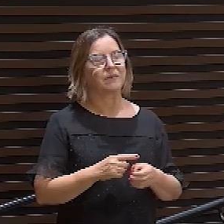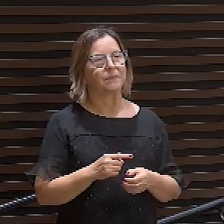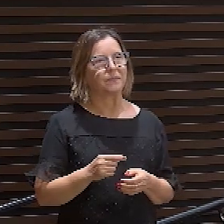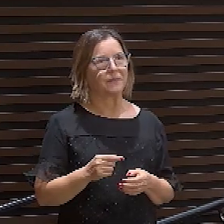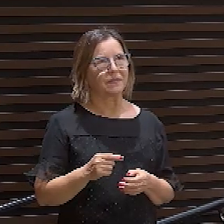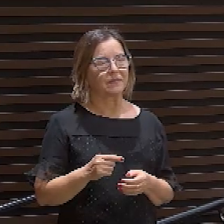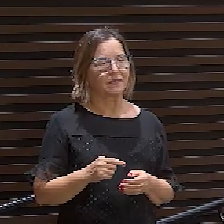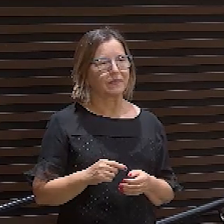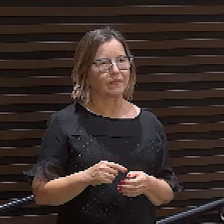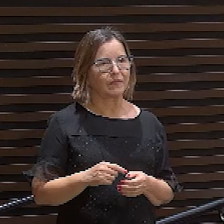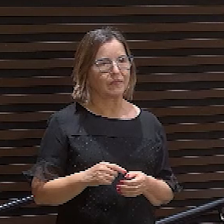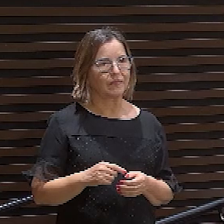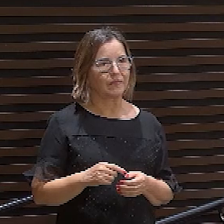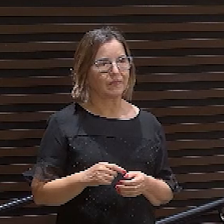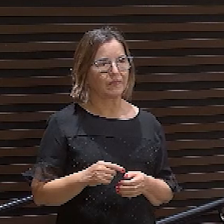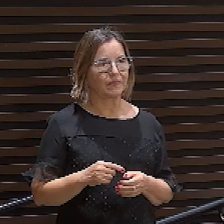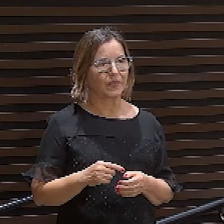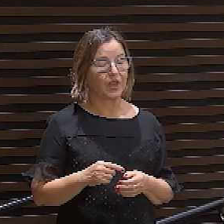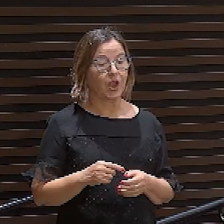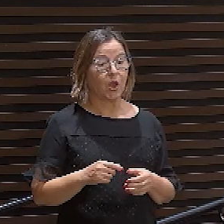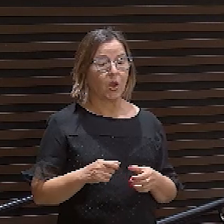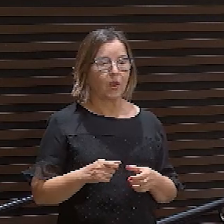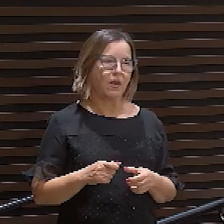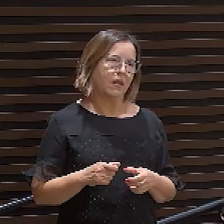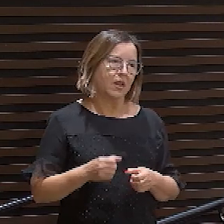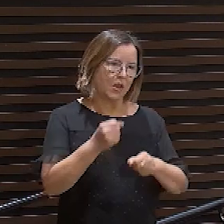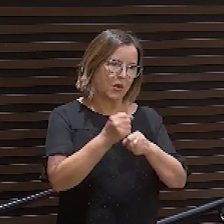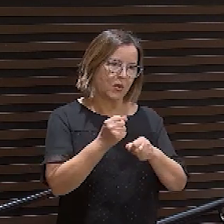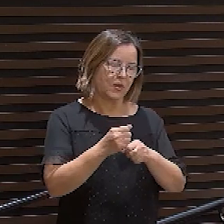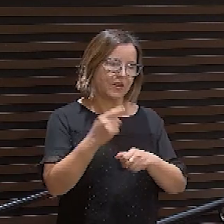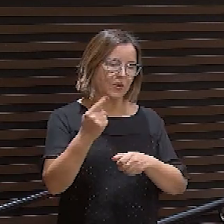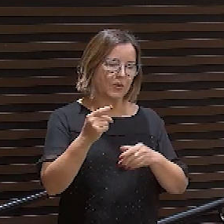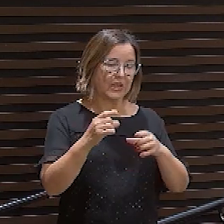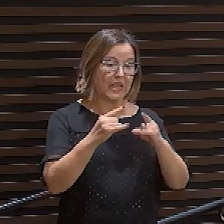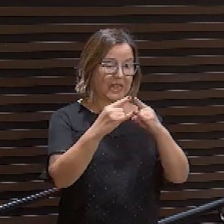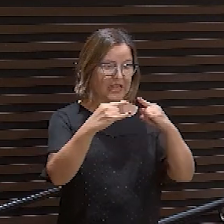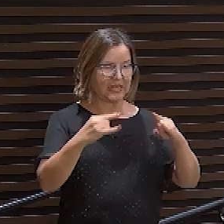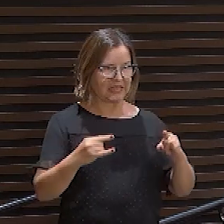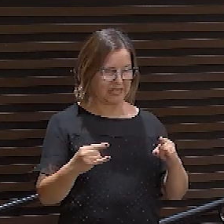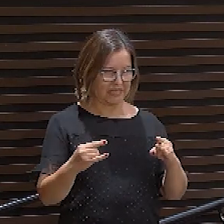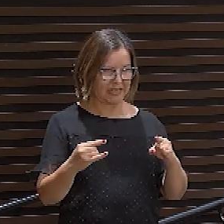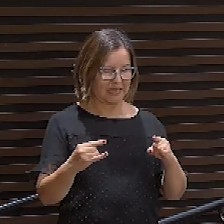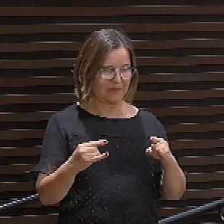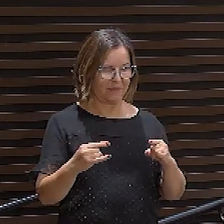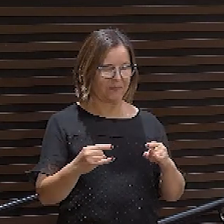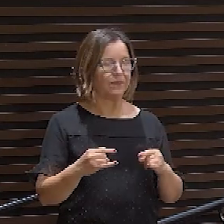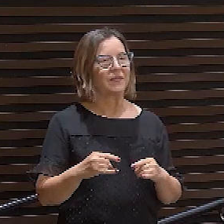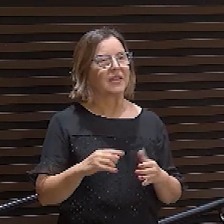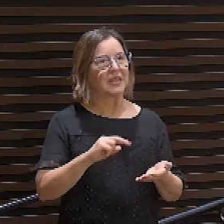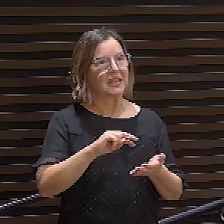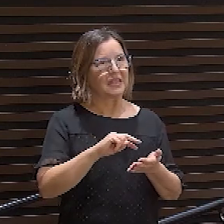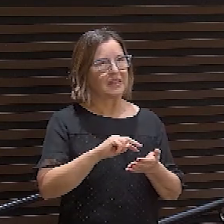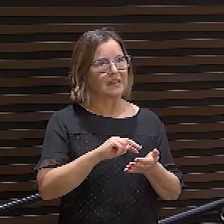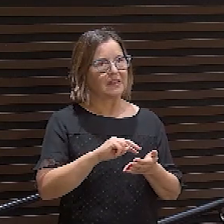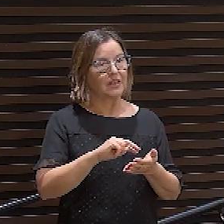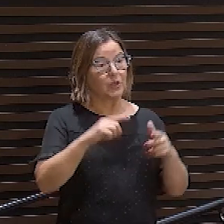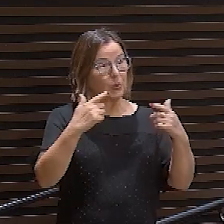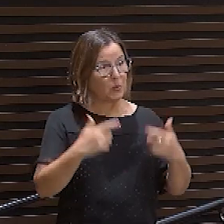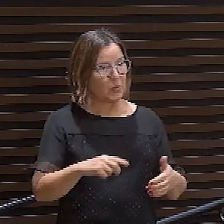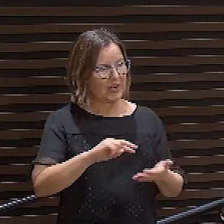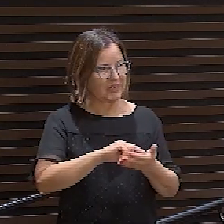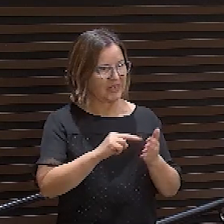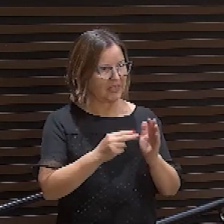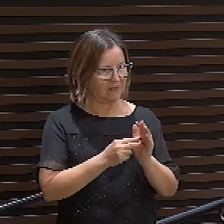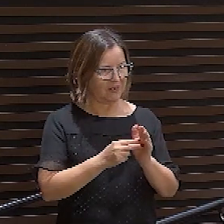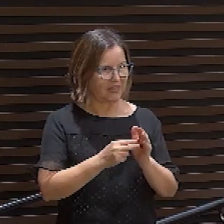sua tenda entre dois pontos, simbolizando a escolha entre a presença de Deus e os caminhos do